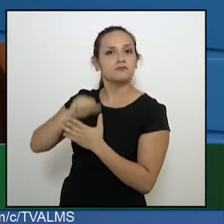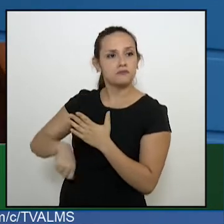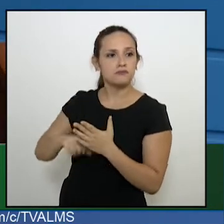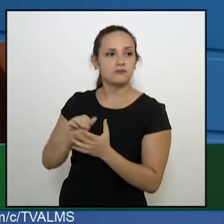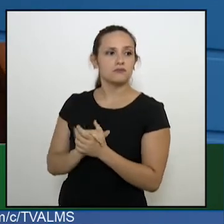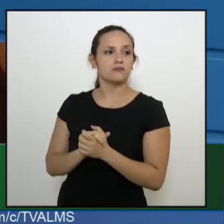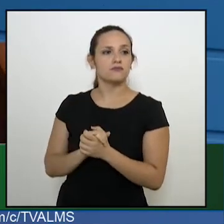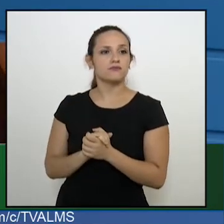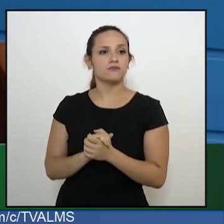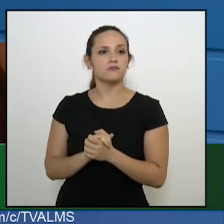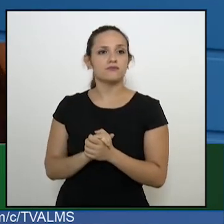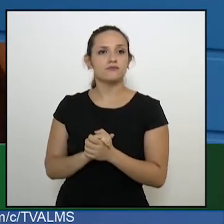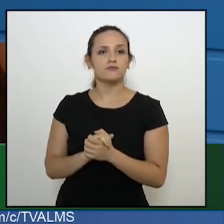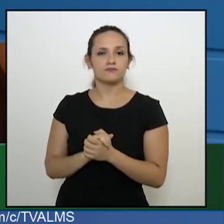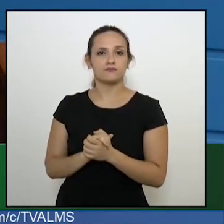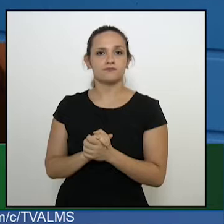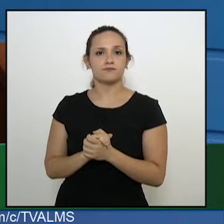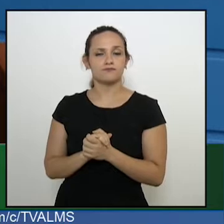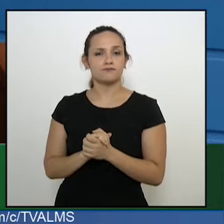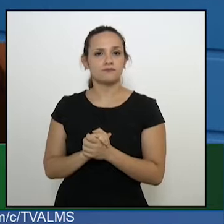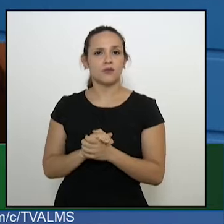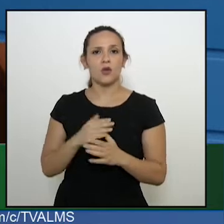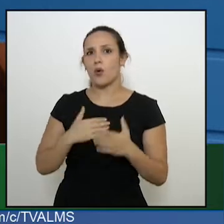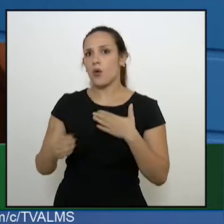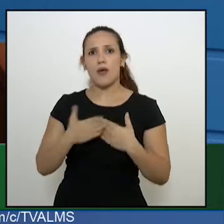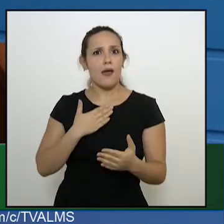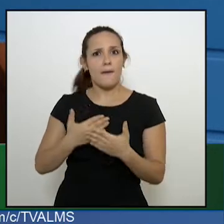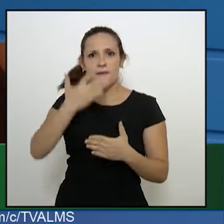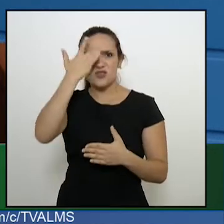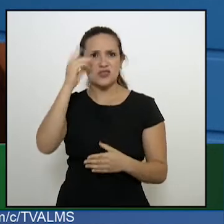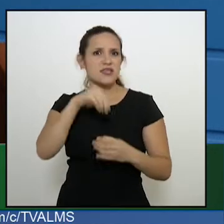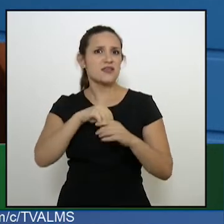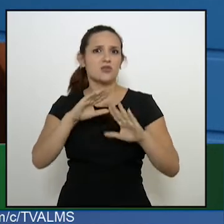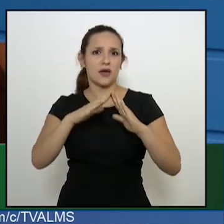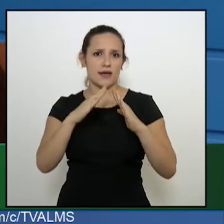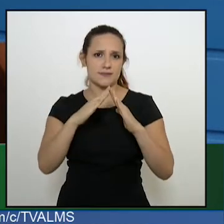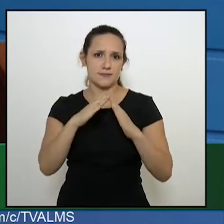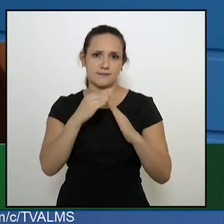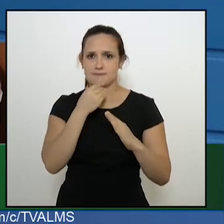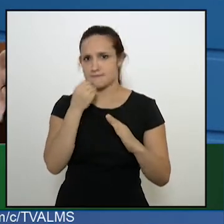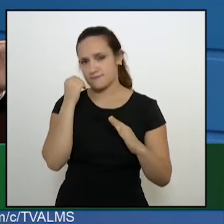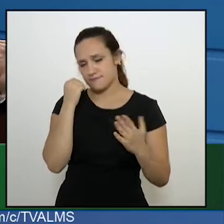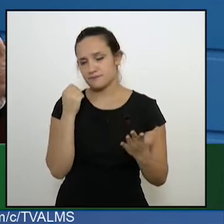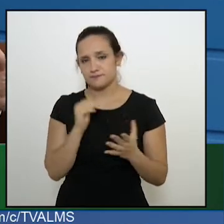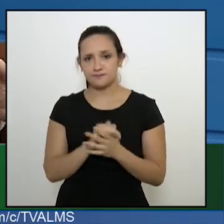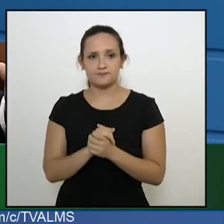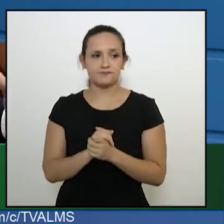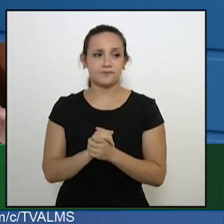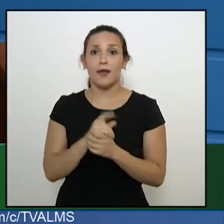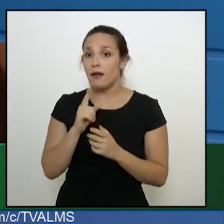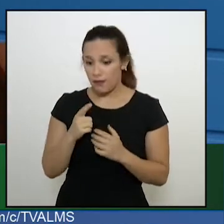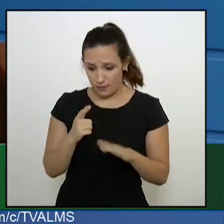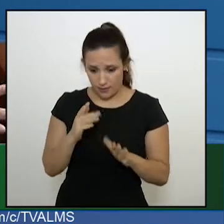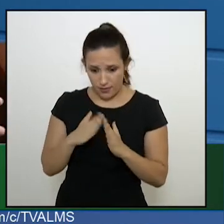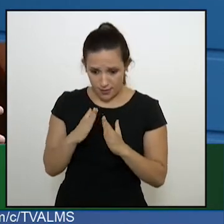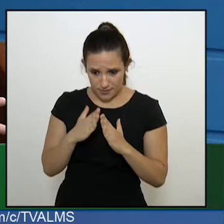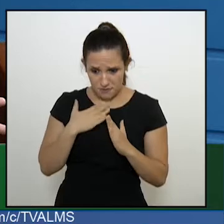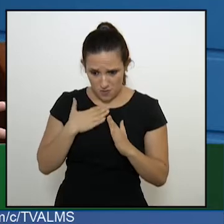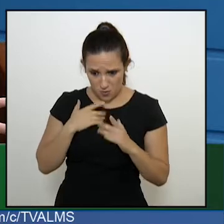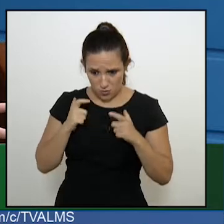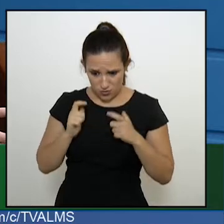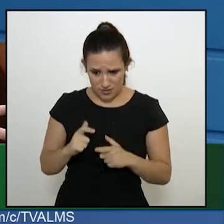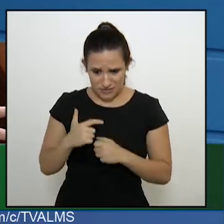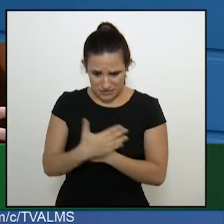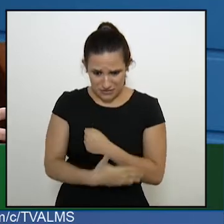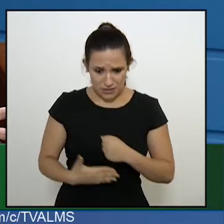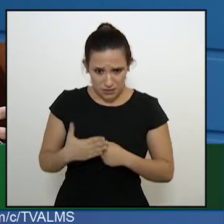maridos, por pessoas do seu convívio. A casa que deveria ser o espaço mais seguro